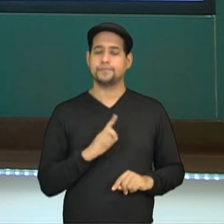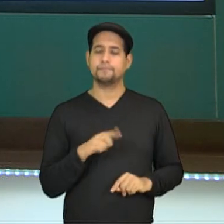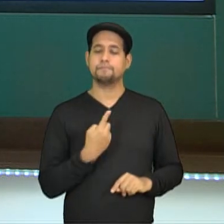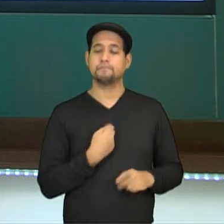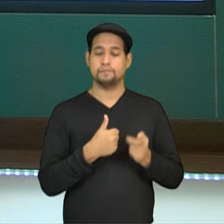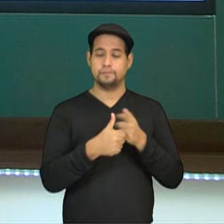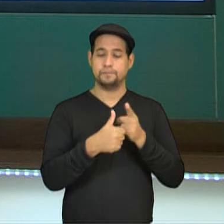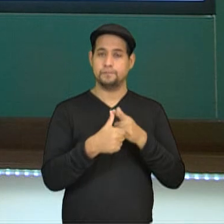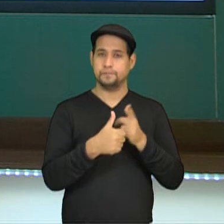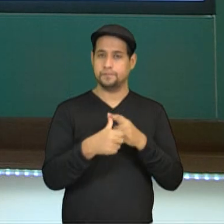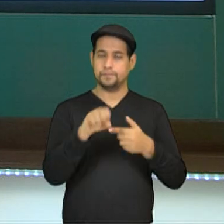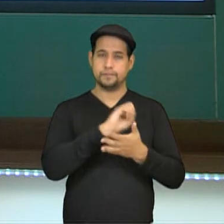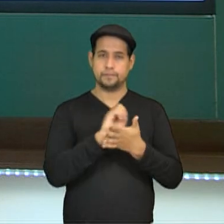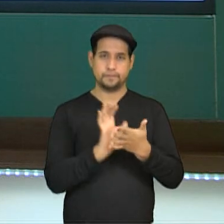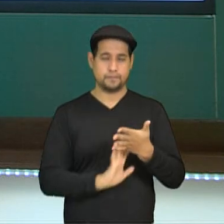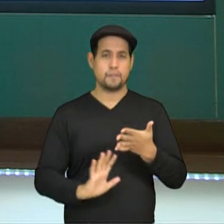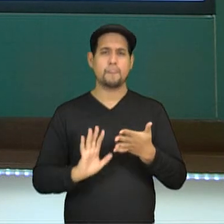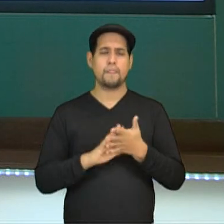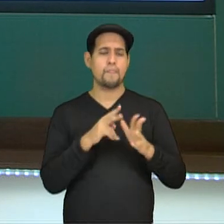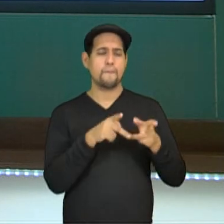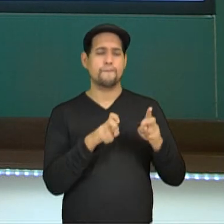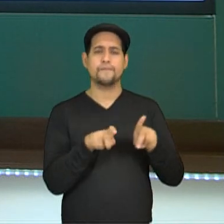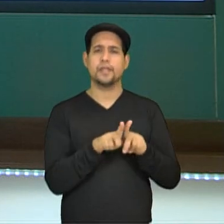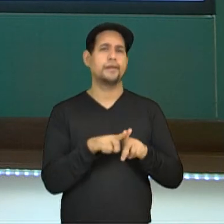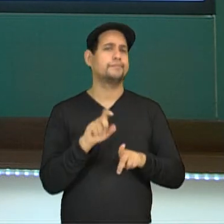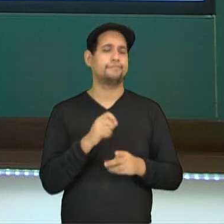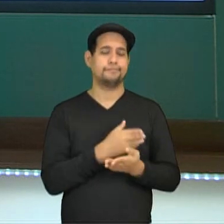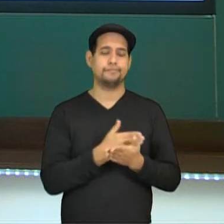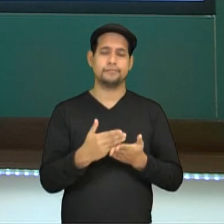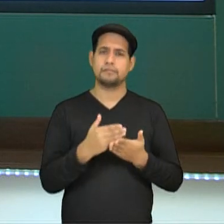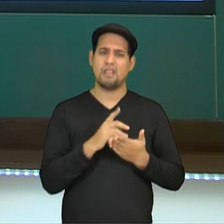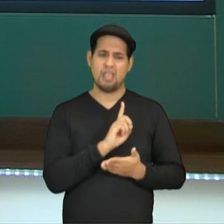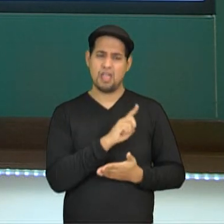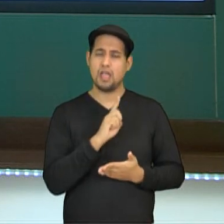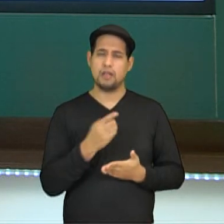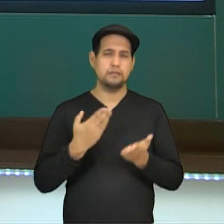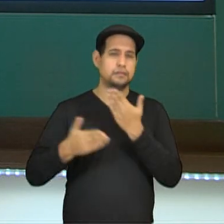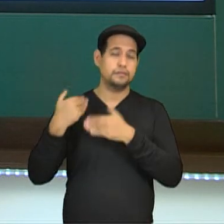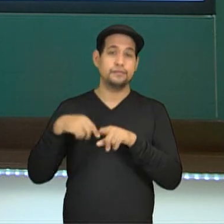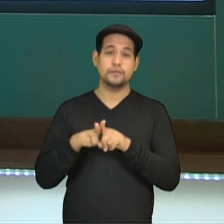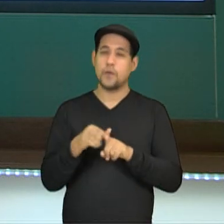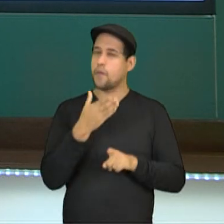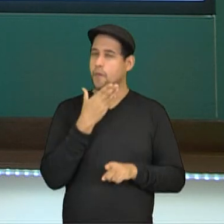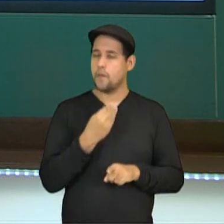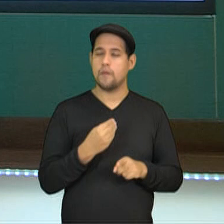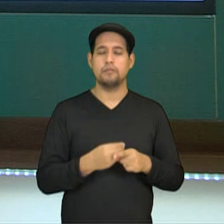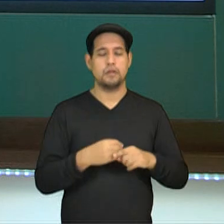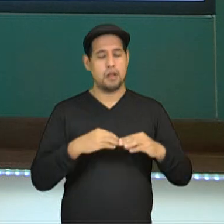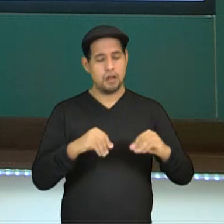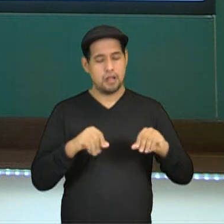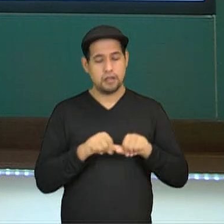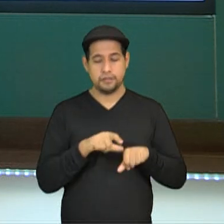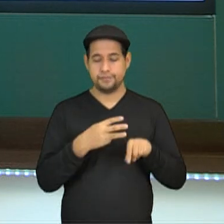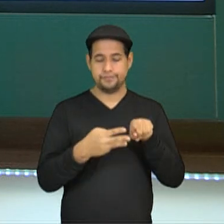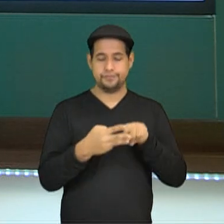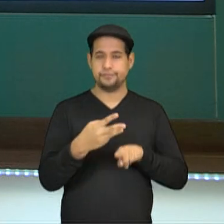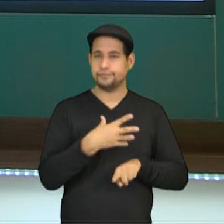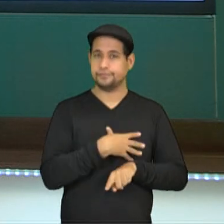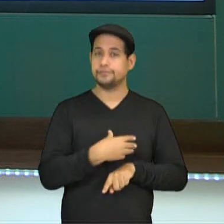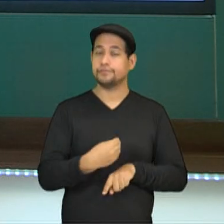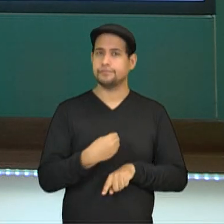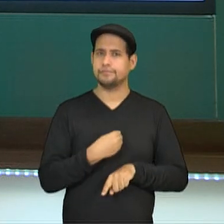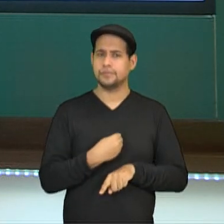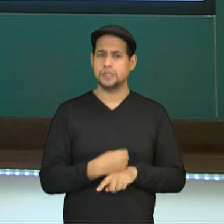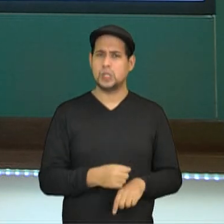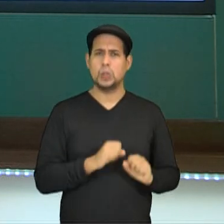nossa primeira atividade. Observem aqui o início. Era uma vez um velho moleiro que tinha 3 filhos.